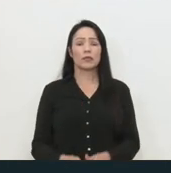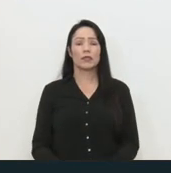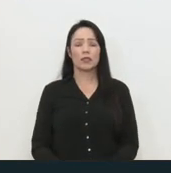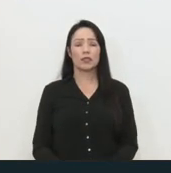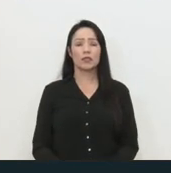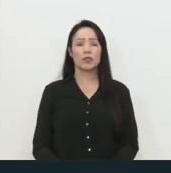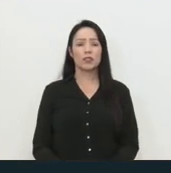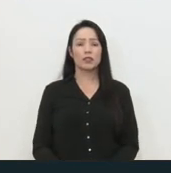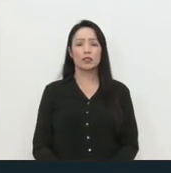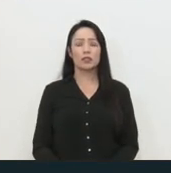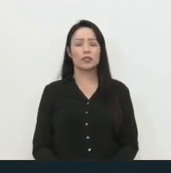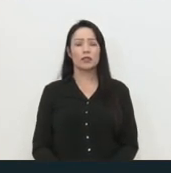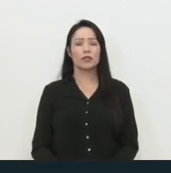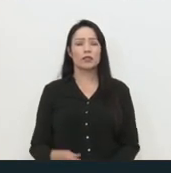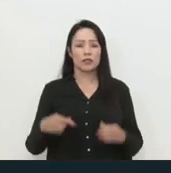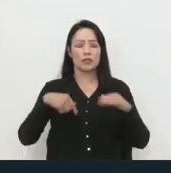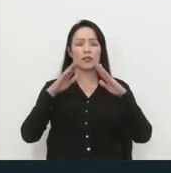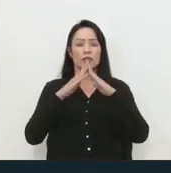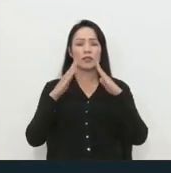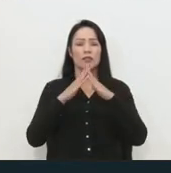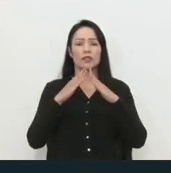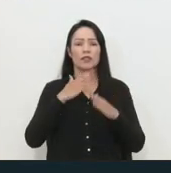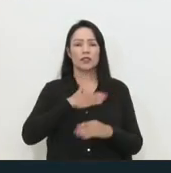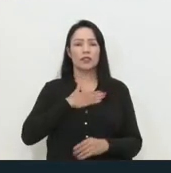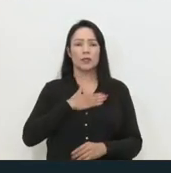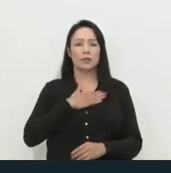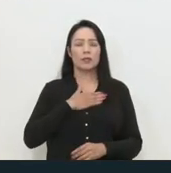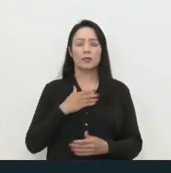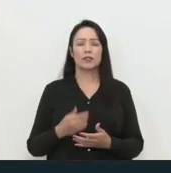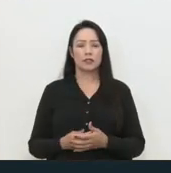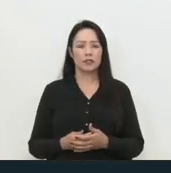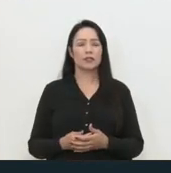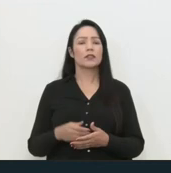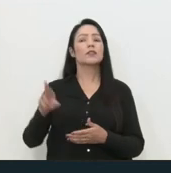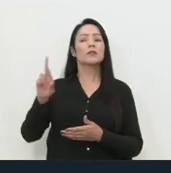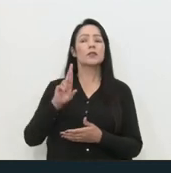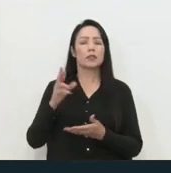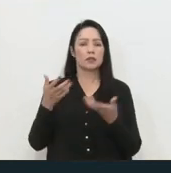que essa casa tem uma resposta do Governo do Estado